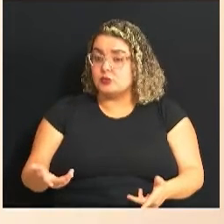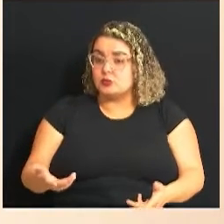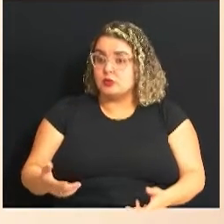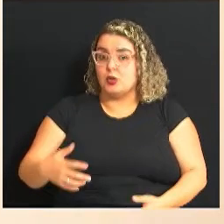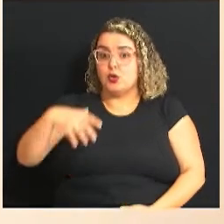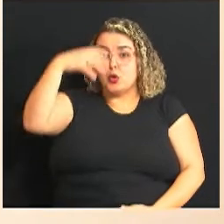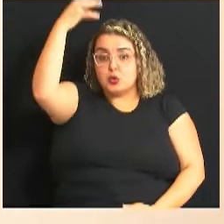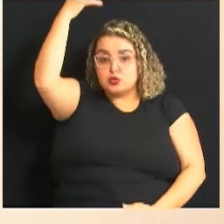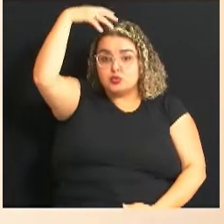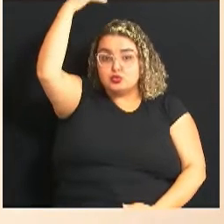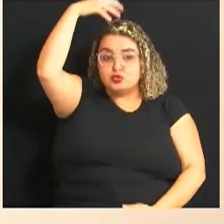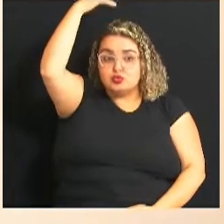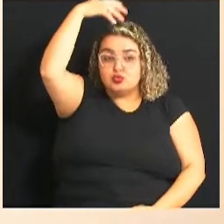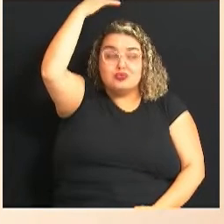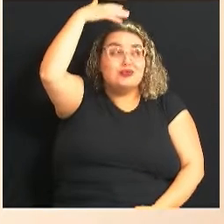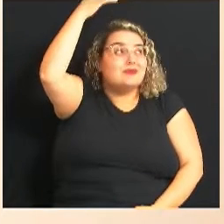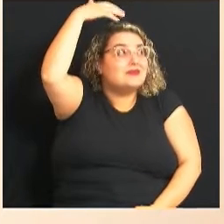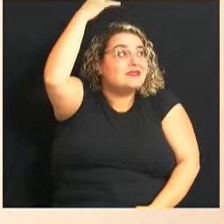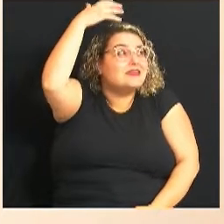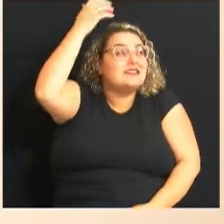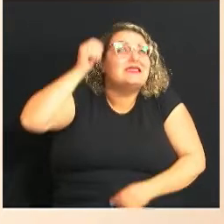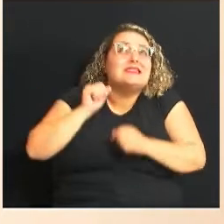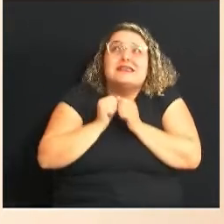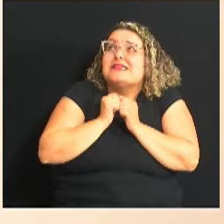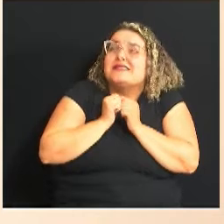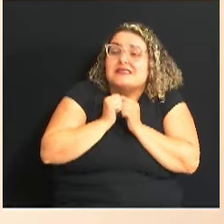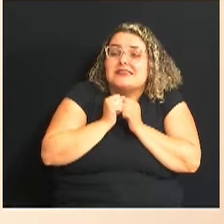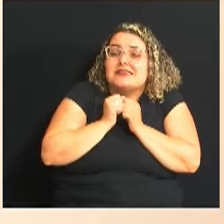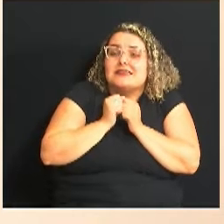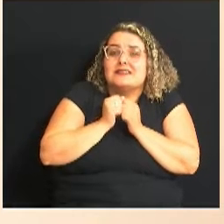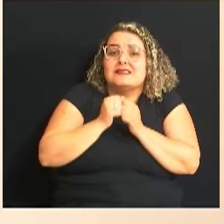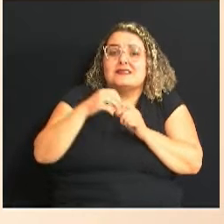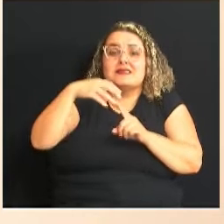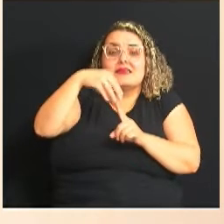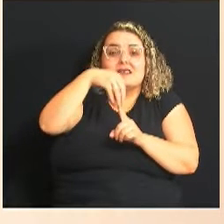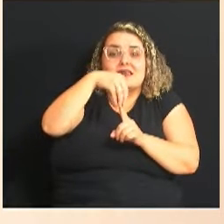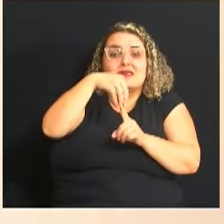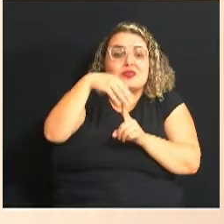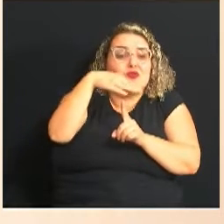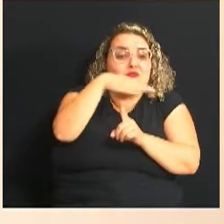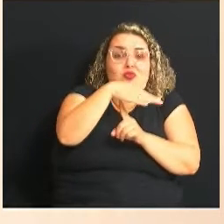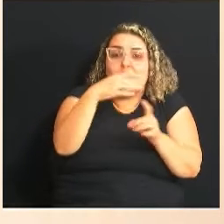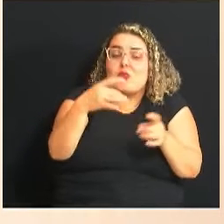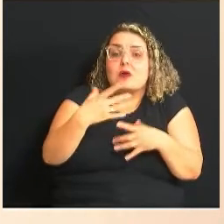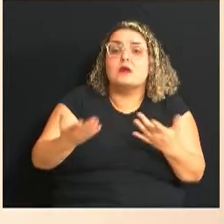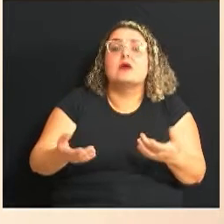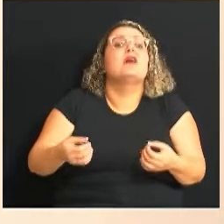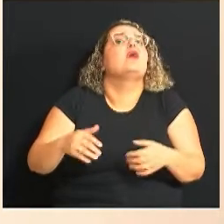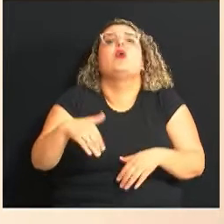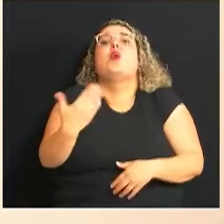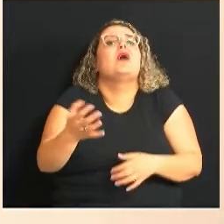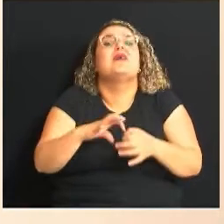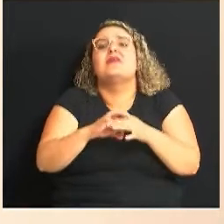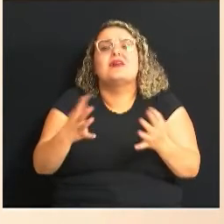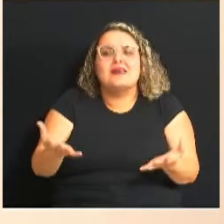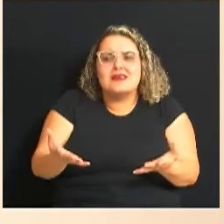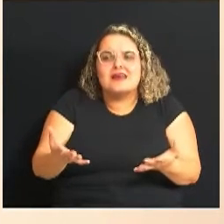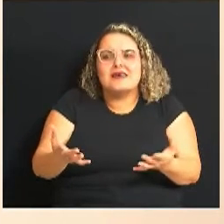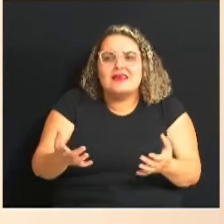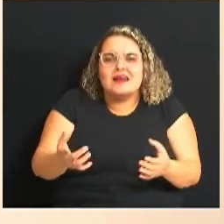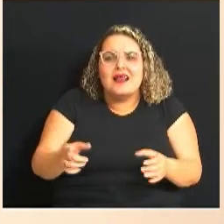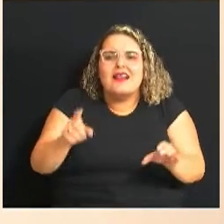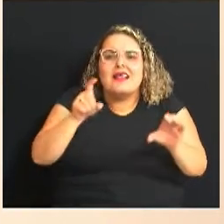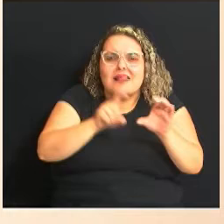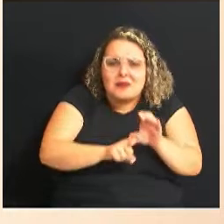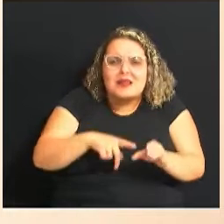chuva e as cabines tudo pronta. Quando que vai liberar isso aí? Será que está dependendo de política para liberar